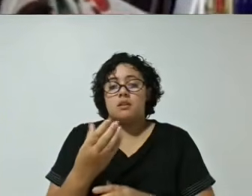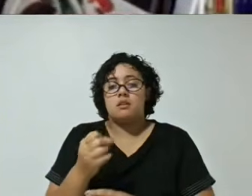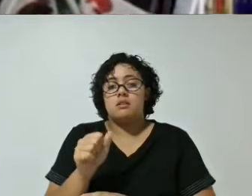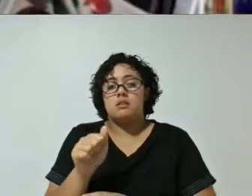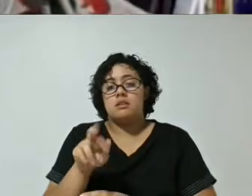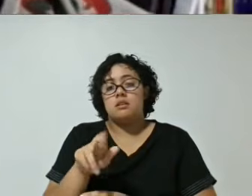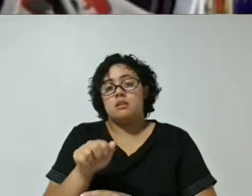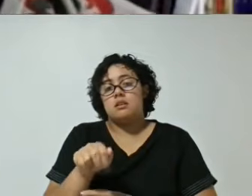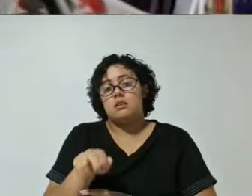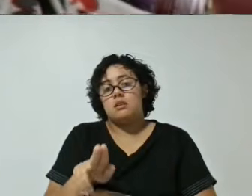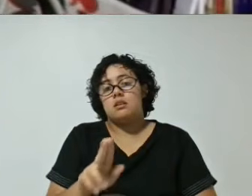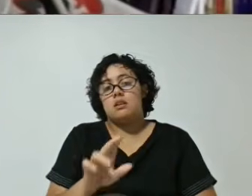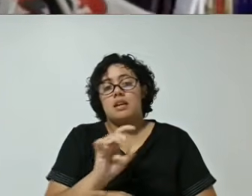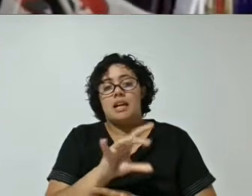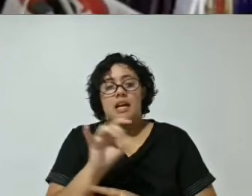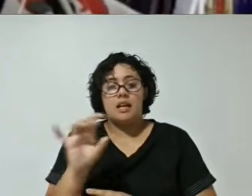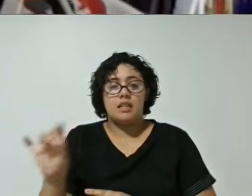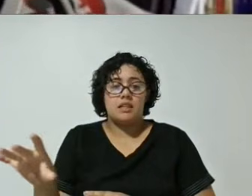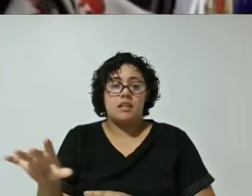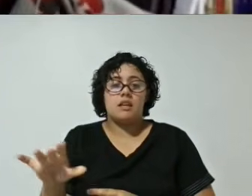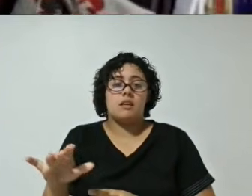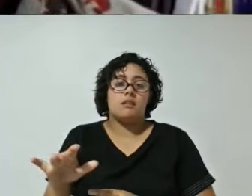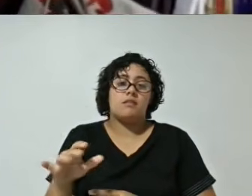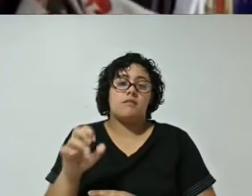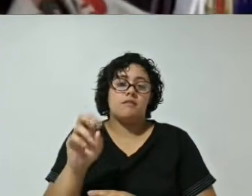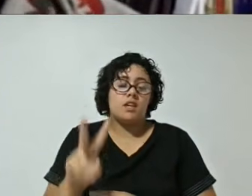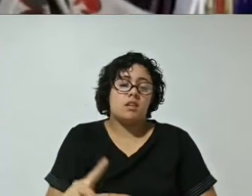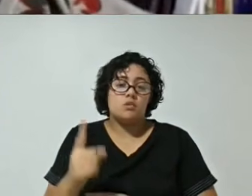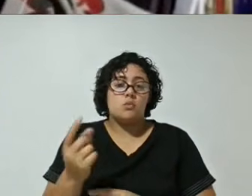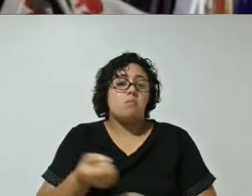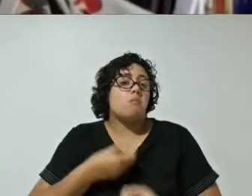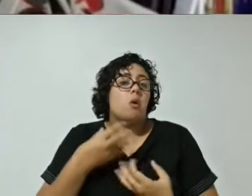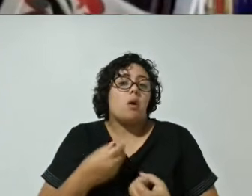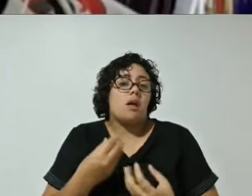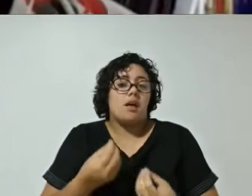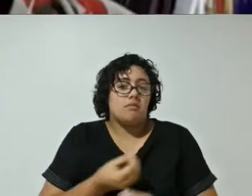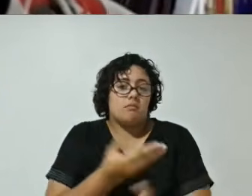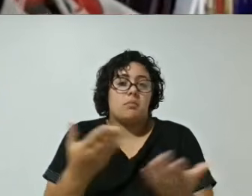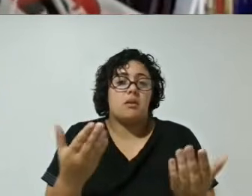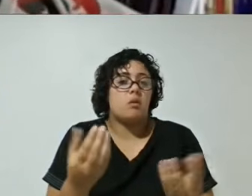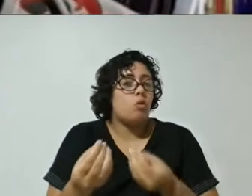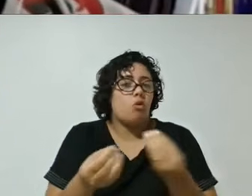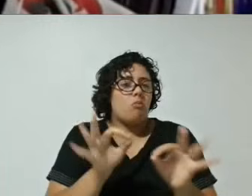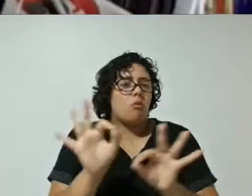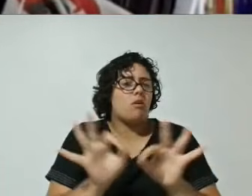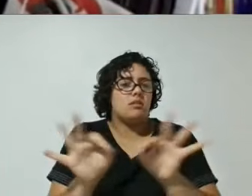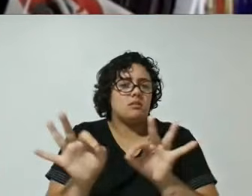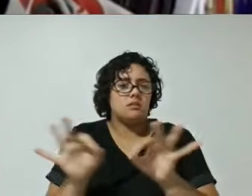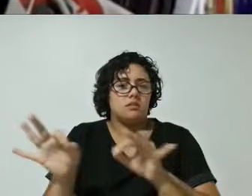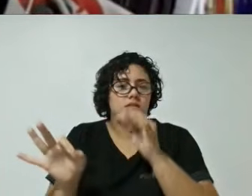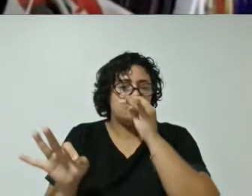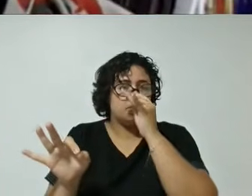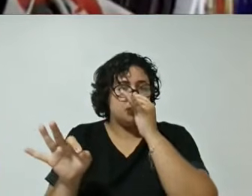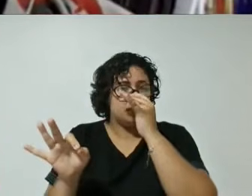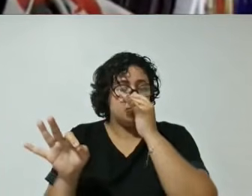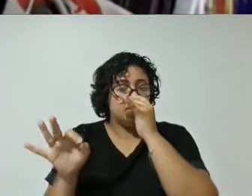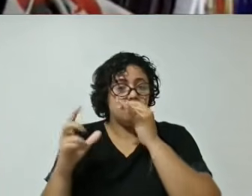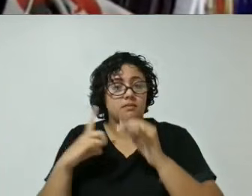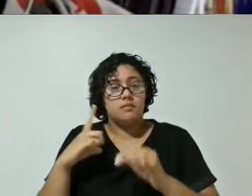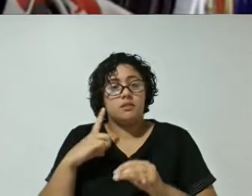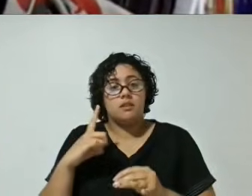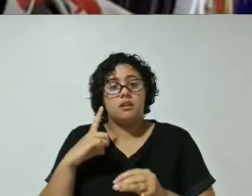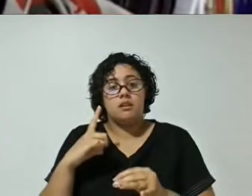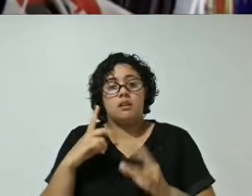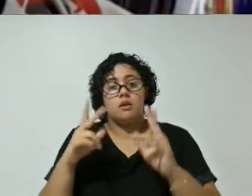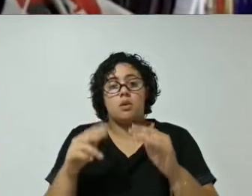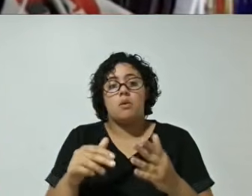mês um poeta escolhia um poema e publicava? Como que era a organização? Exatamente. Tinha Ah. tipo uns marcadores de